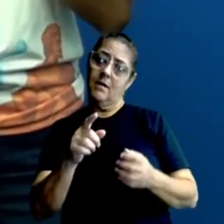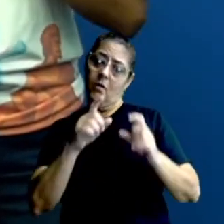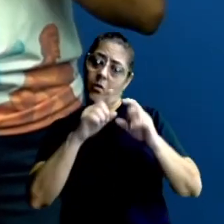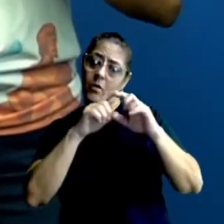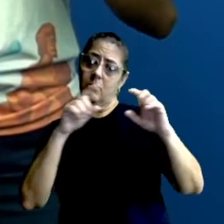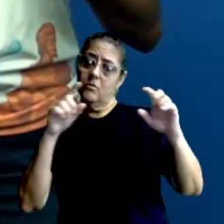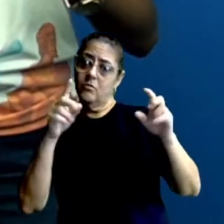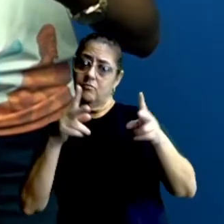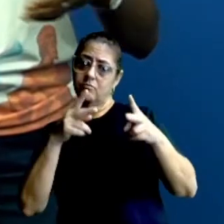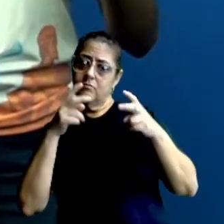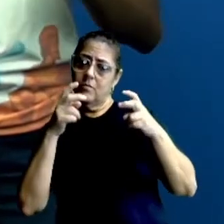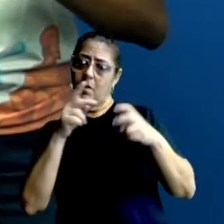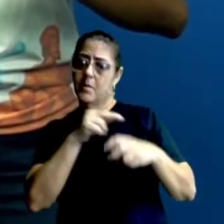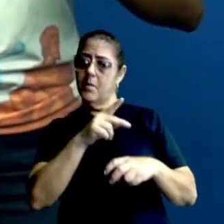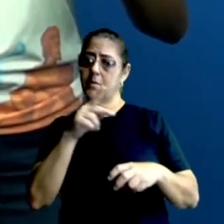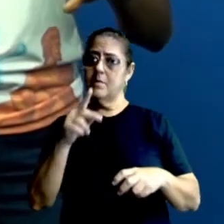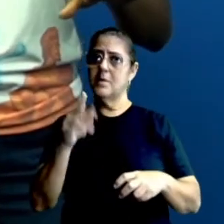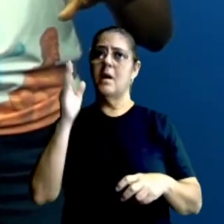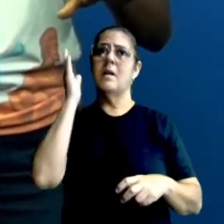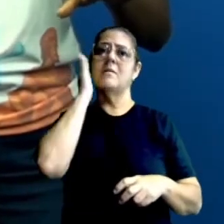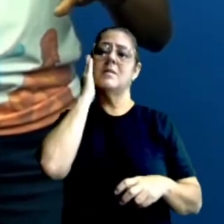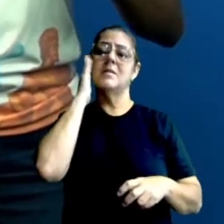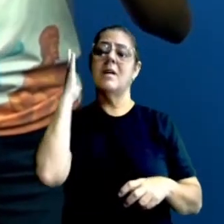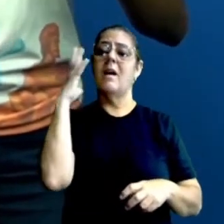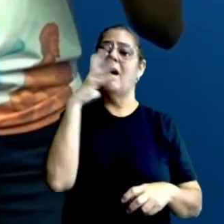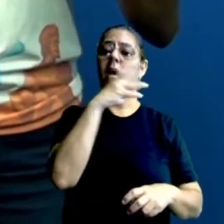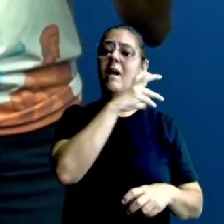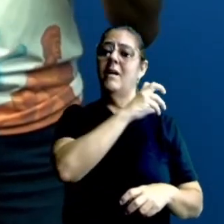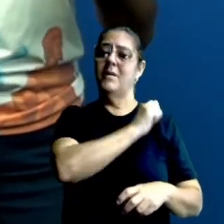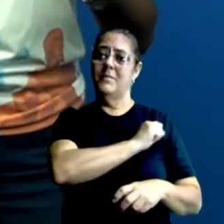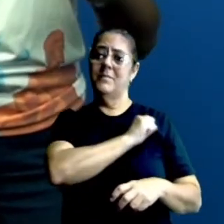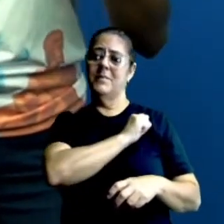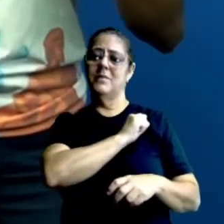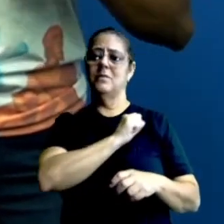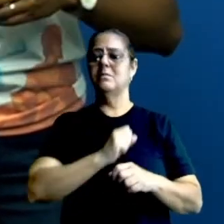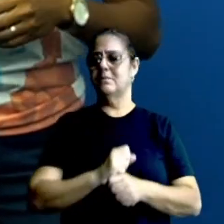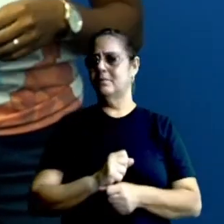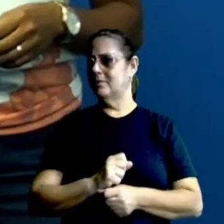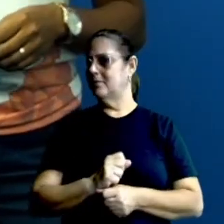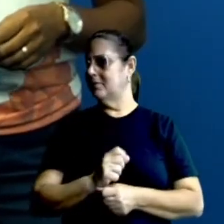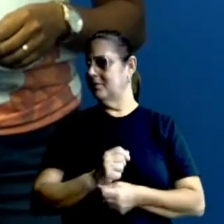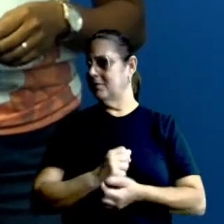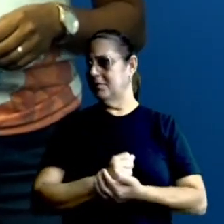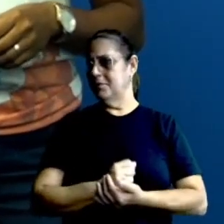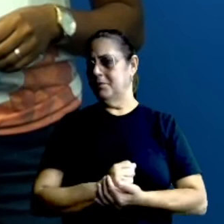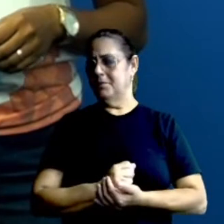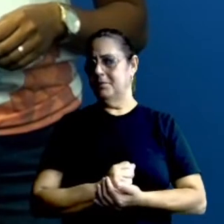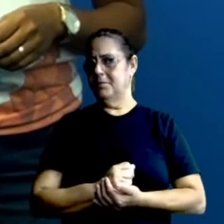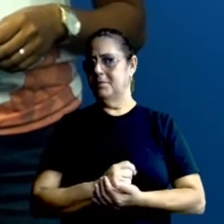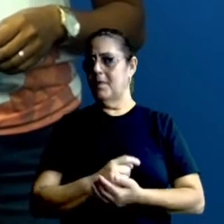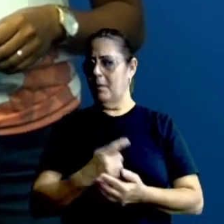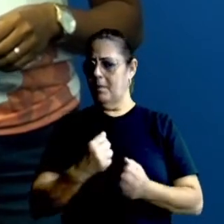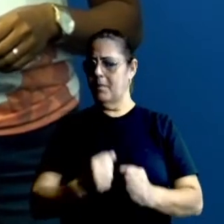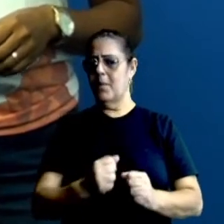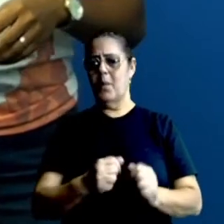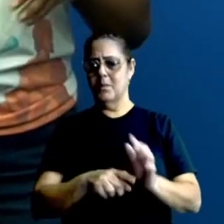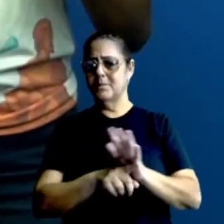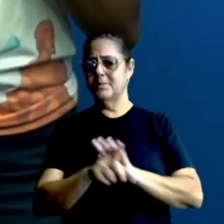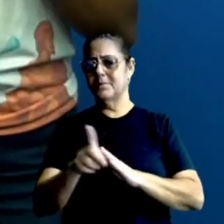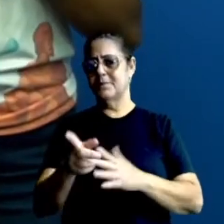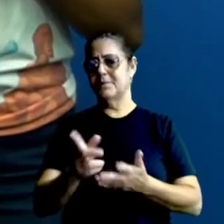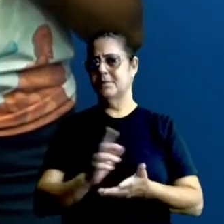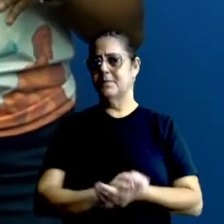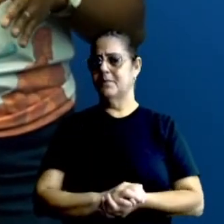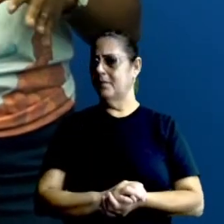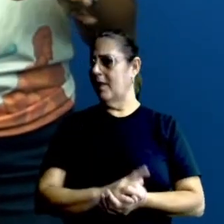sua professora é o seu professor vai entender rapidinho e vai deixar você fazer a sua pergunta